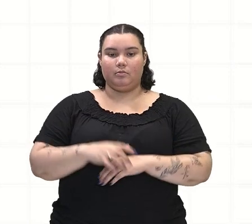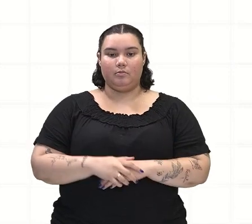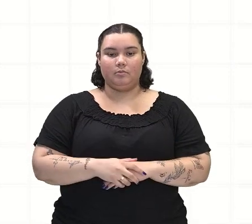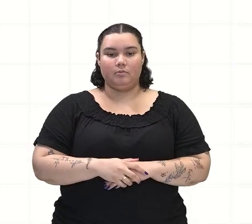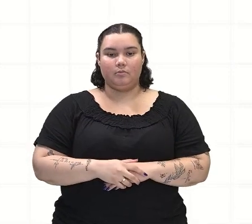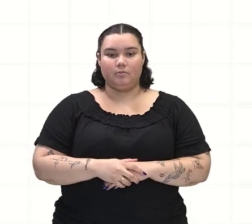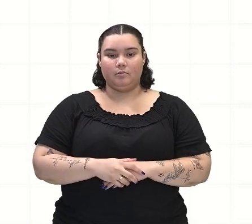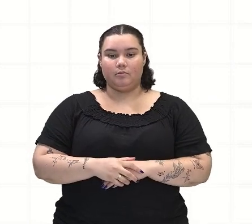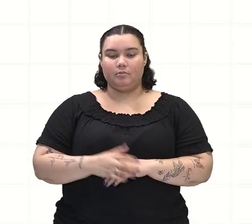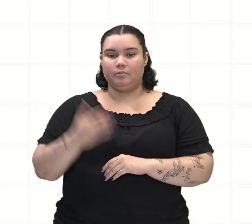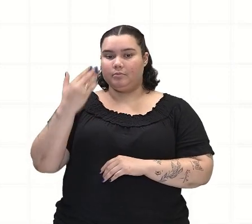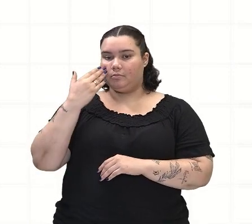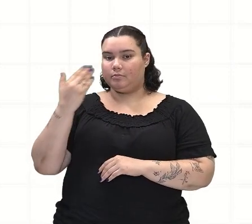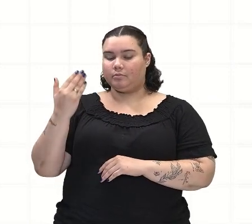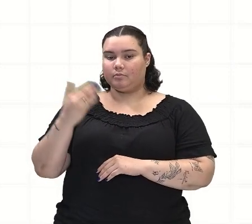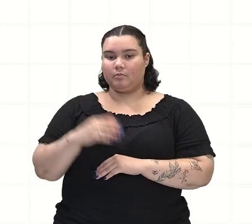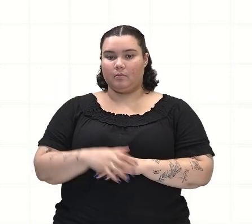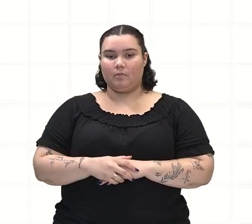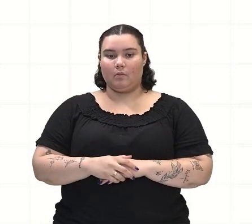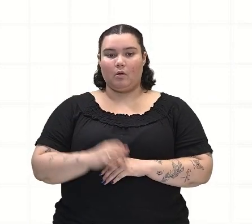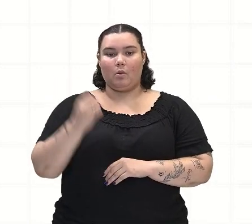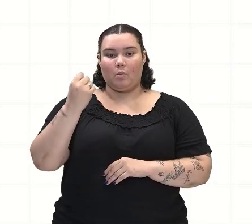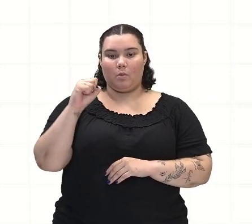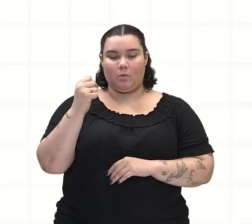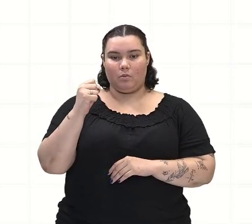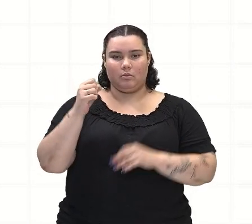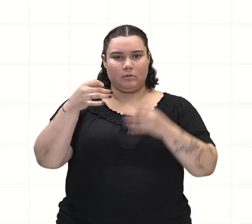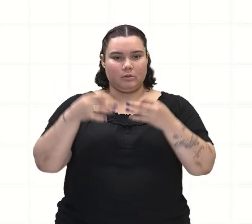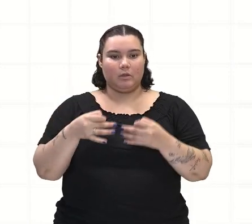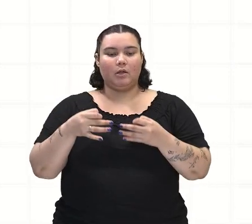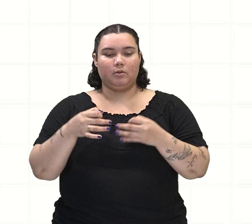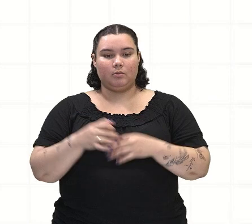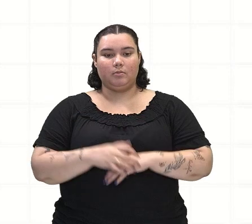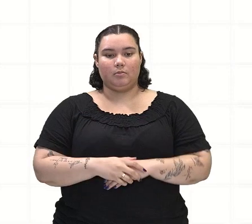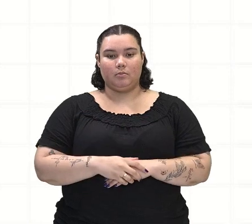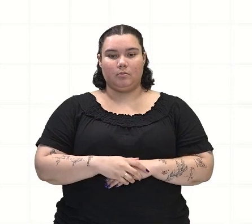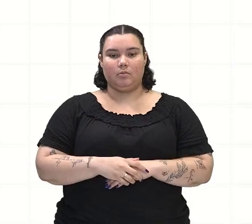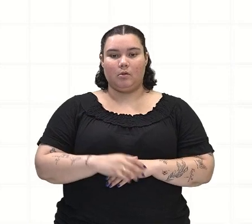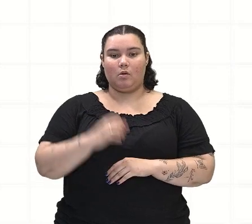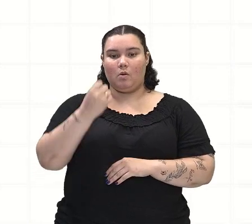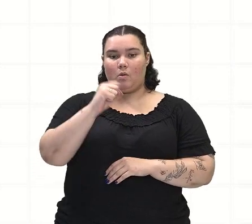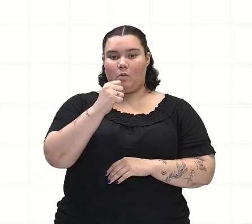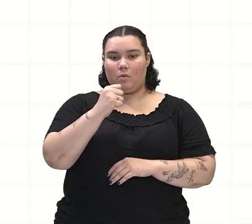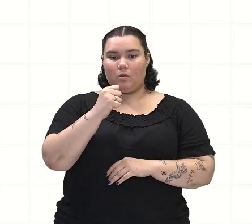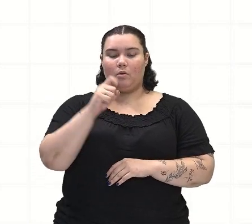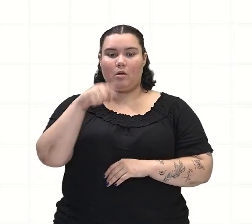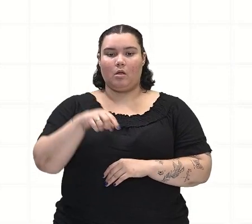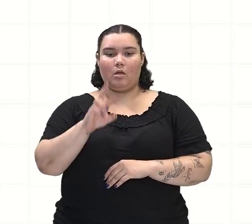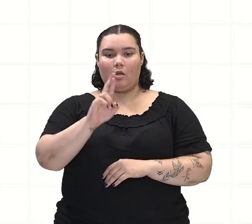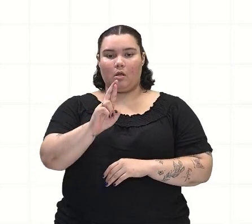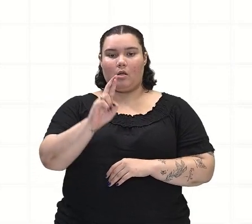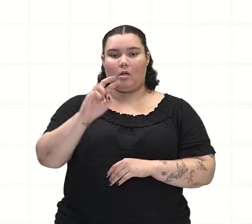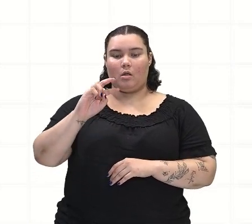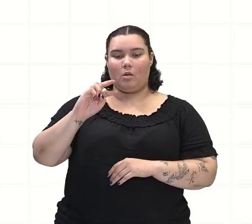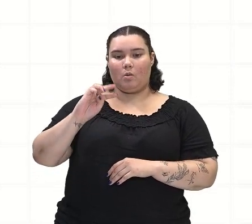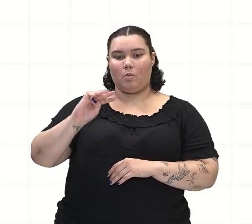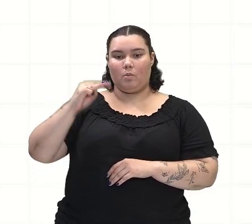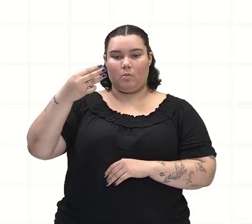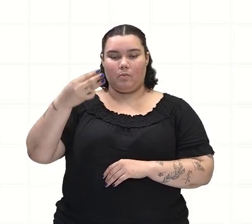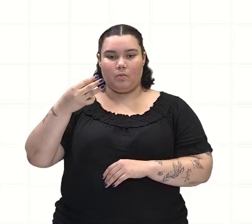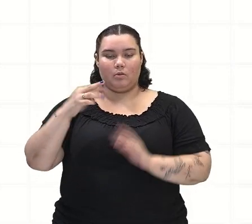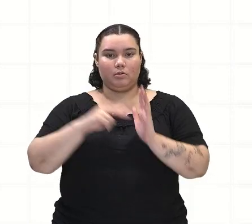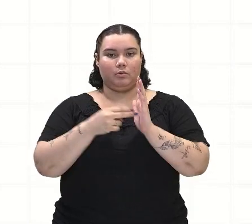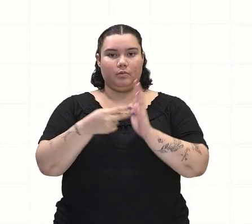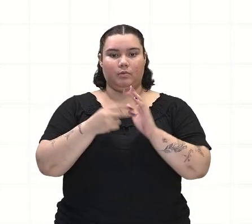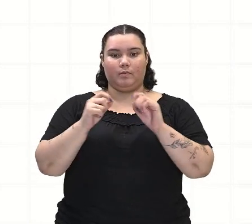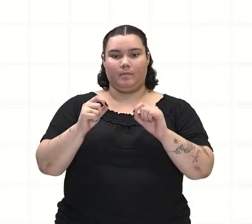o complemento, vai dar 8, bem certinho, né? Então, 8 é igual a R ao cubo. Isso quer